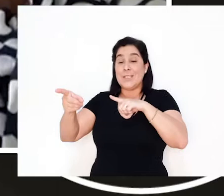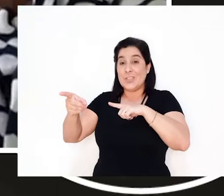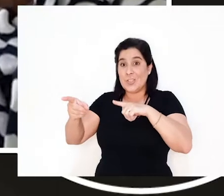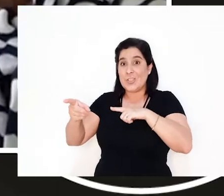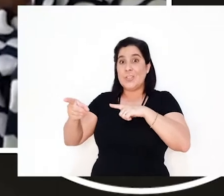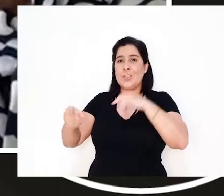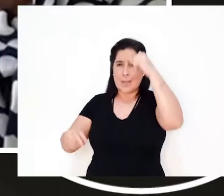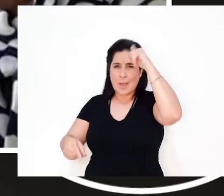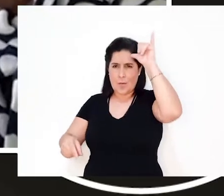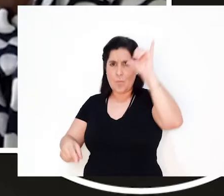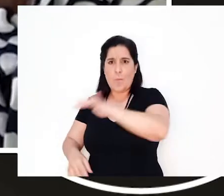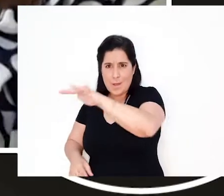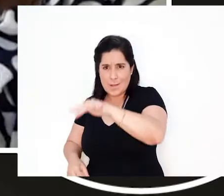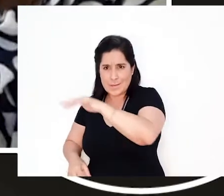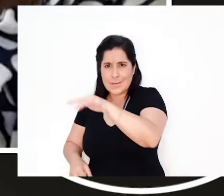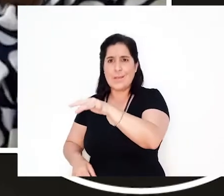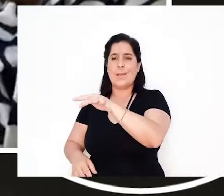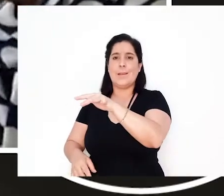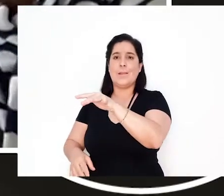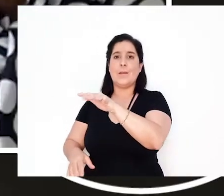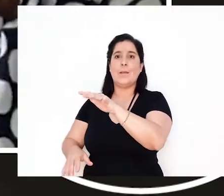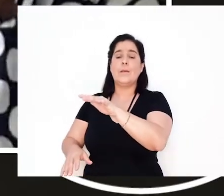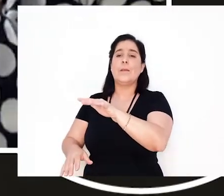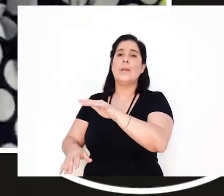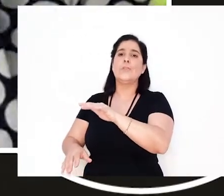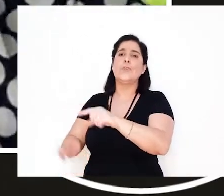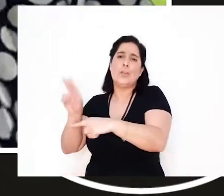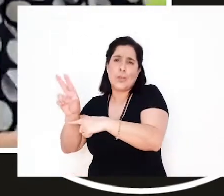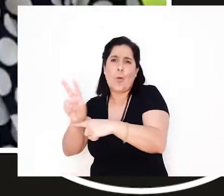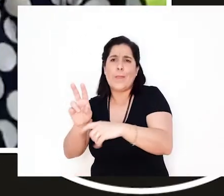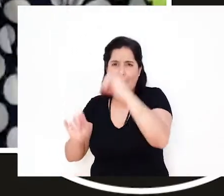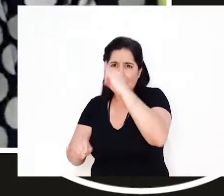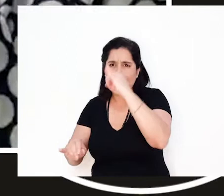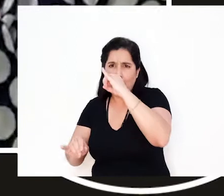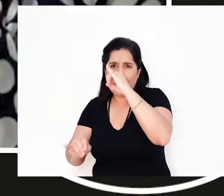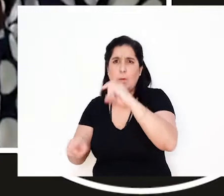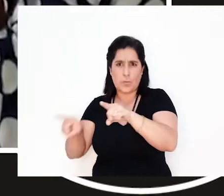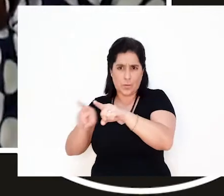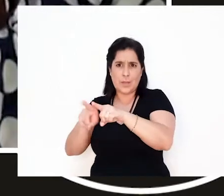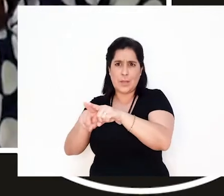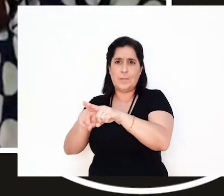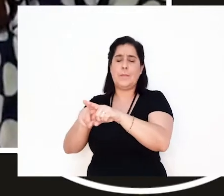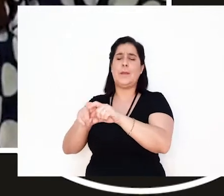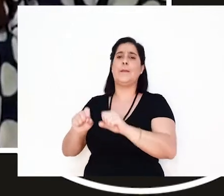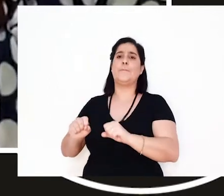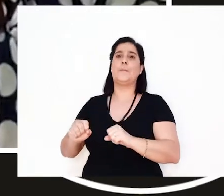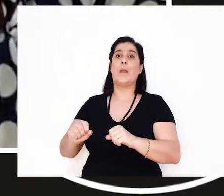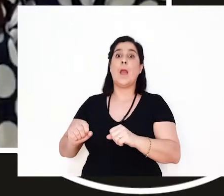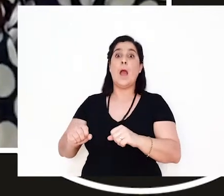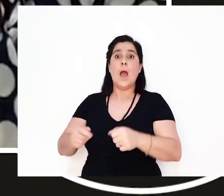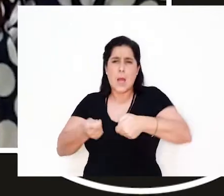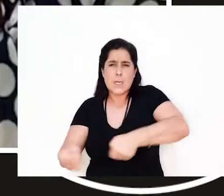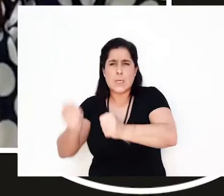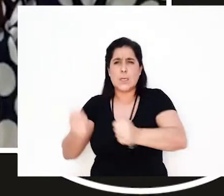porco e tinha também uma represa. Tem essa represa até hoje. Tem muito. A gente fez a represa e pôs